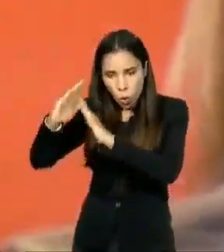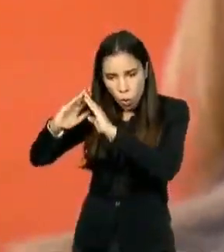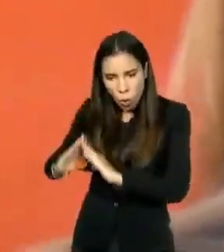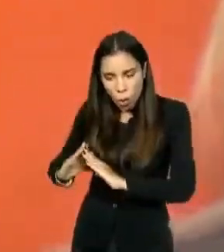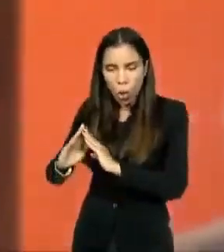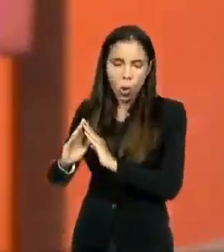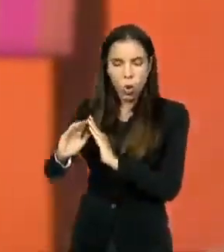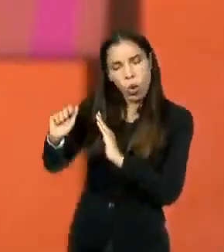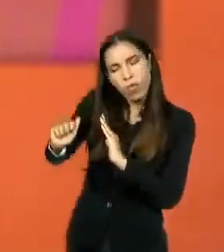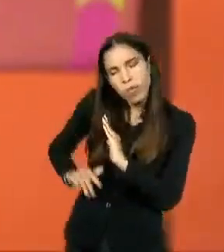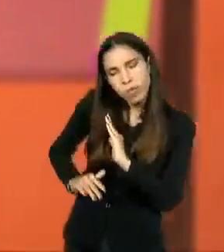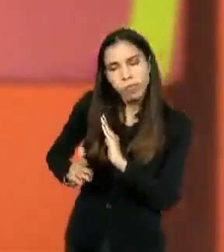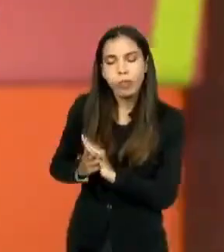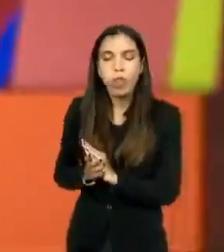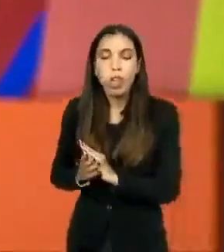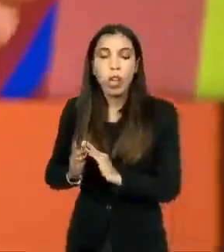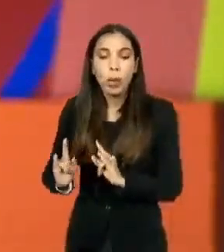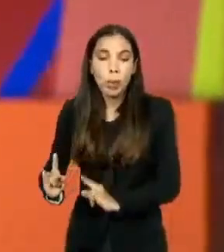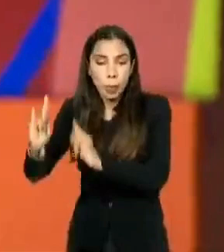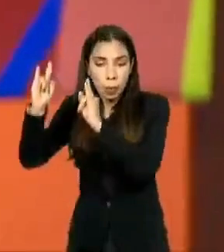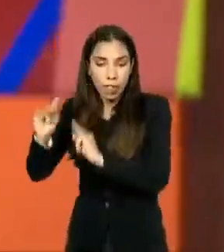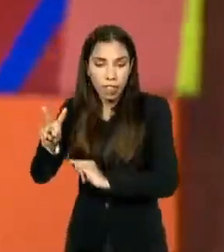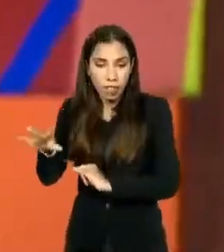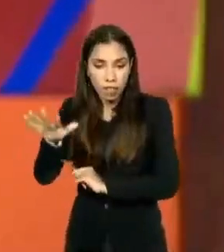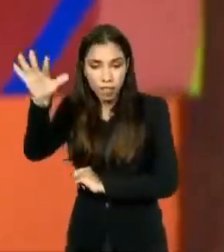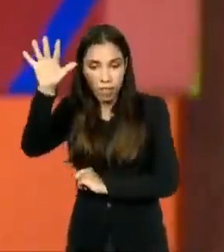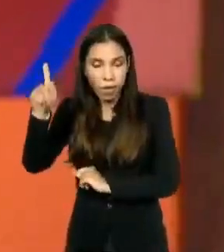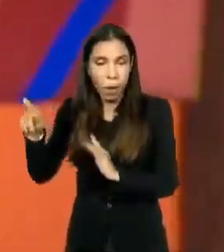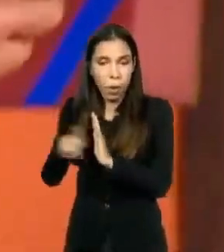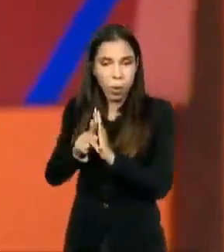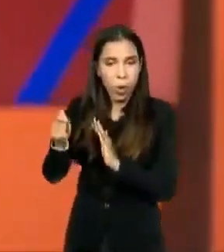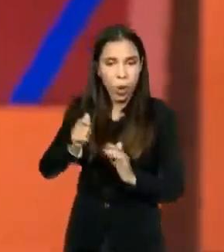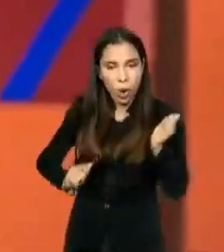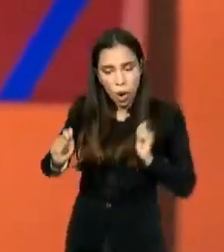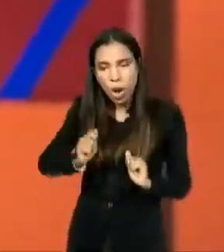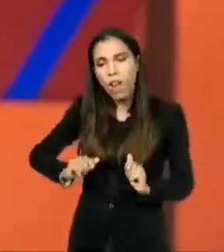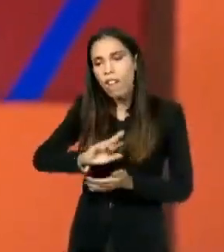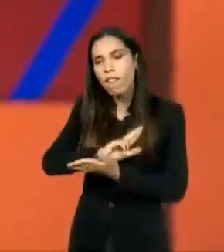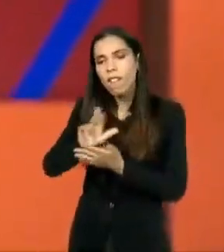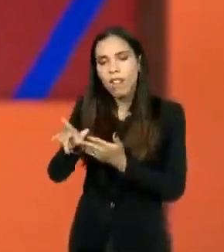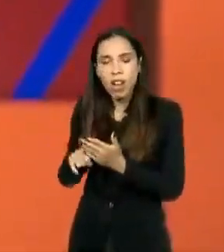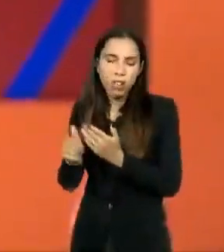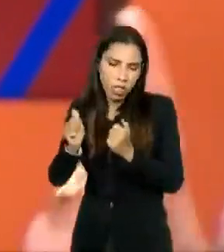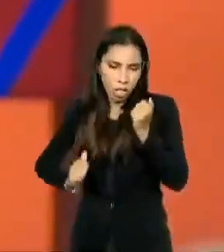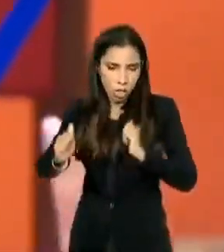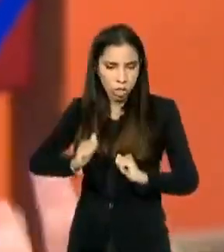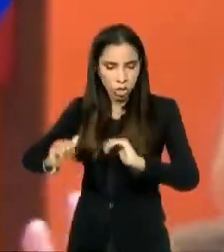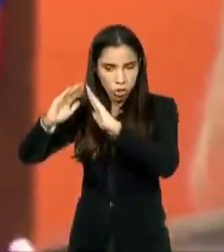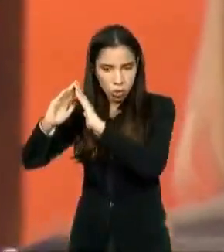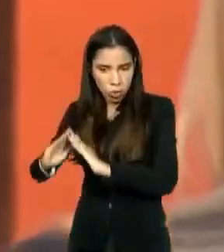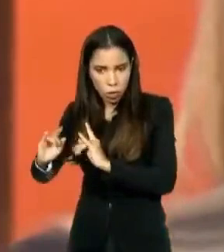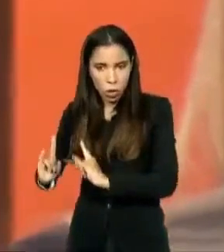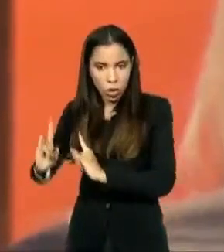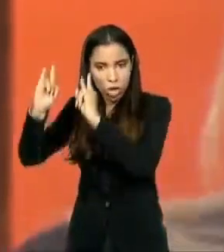naqueles prédiozinhos ali do Vidigal, que é chamado os prédiozinhos dos artistas, onde vários artistas moraram. Marco, até